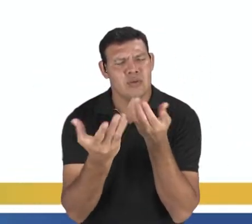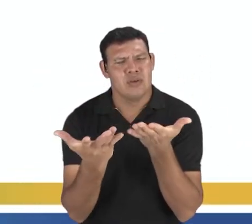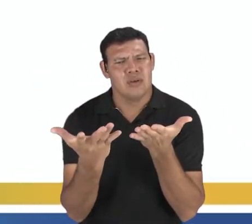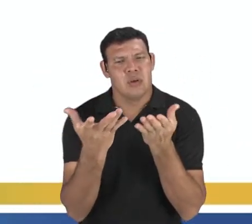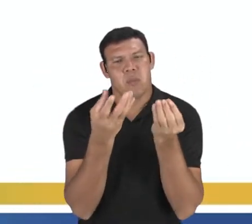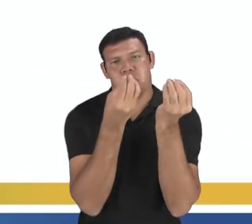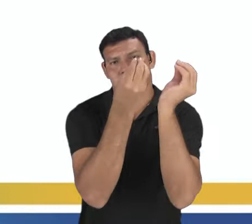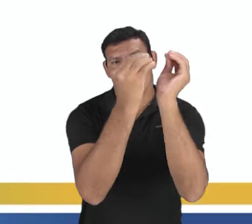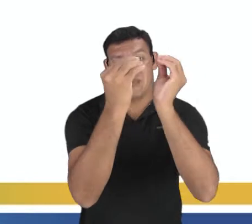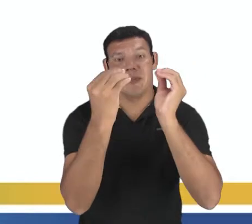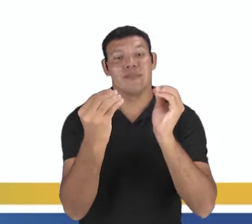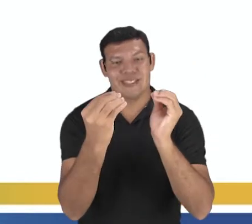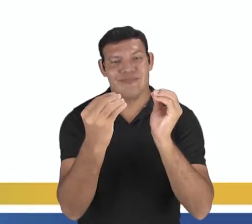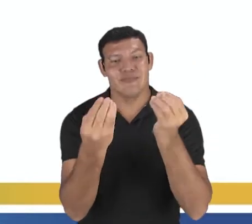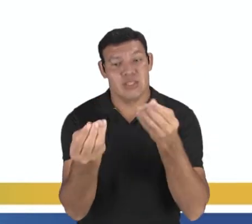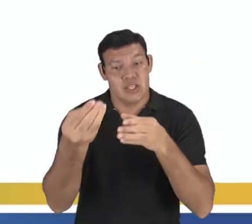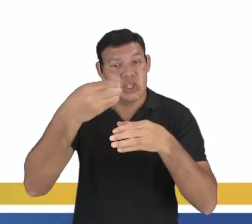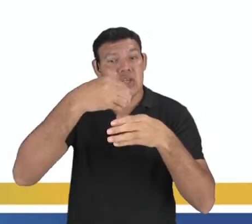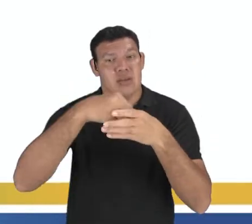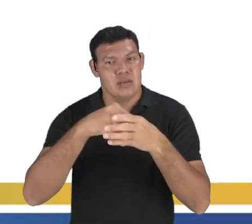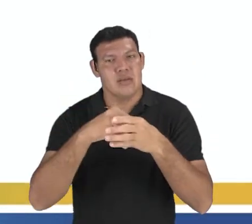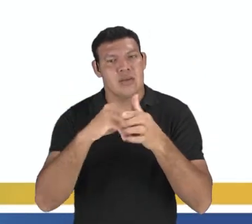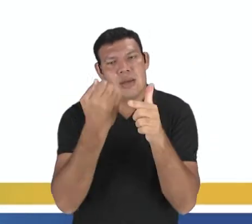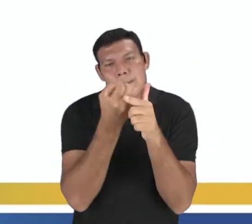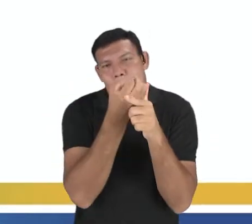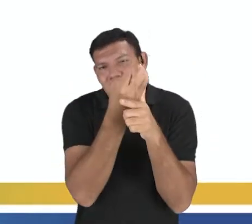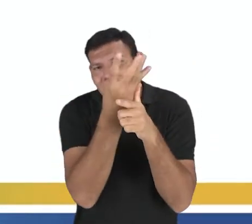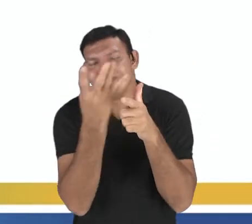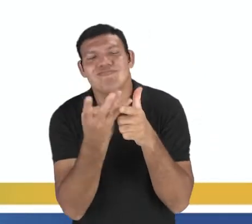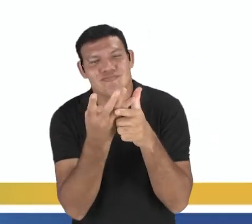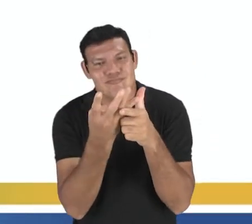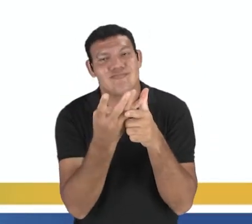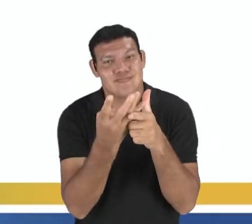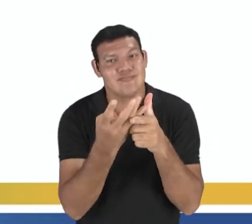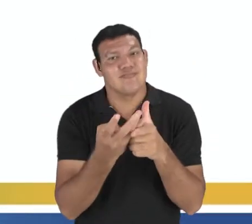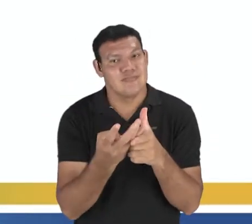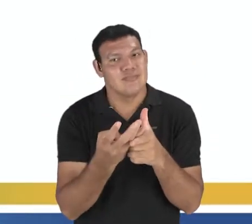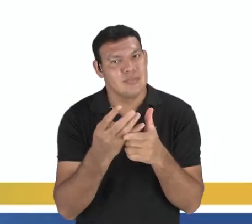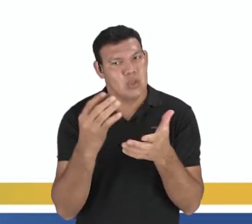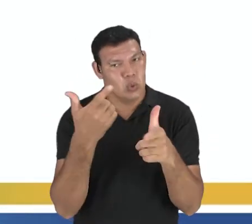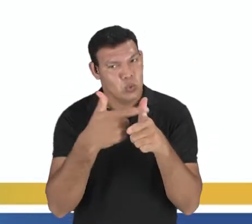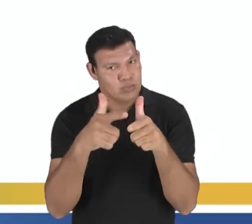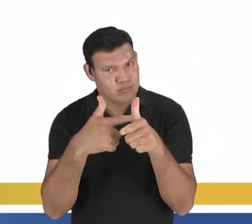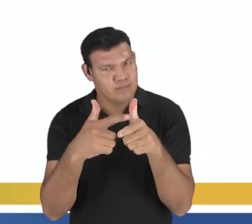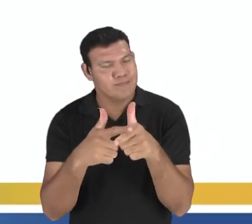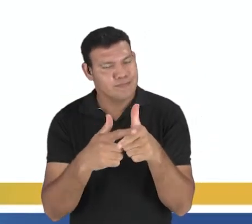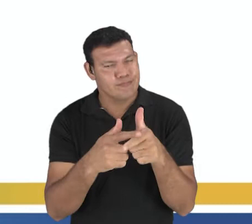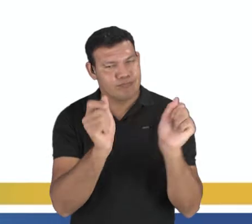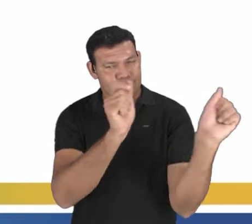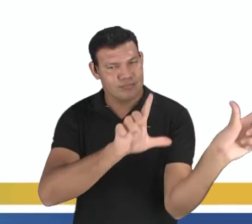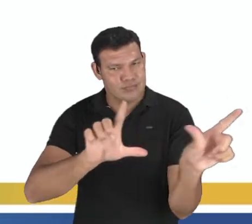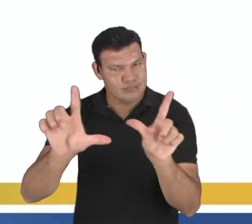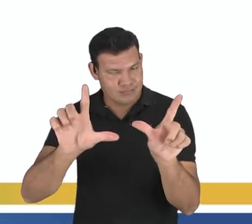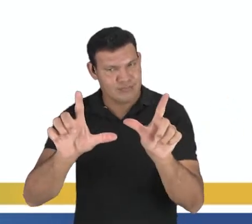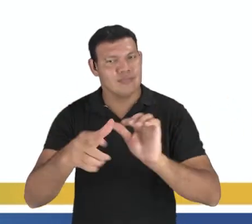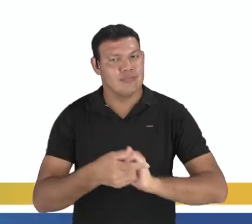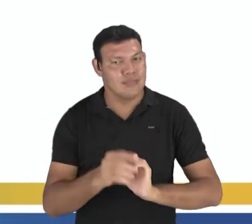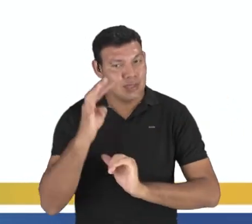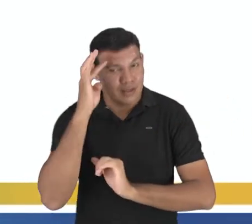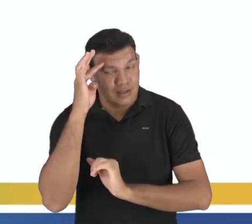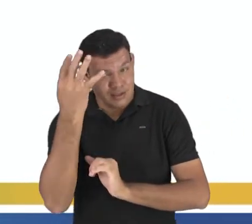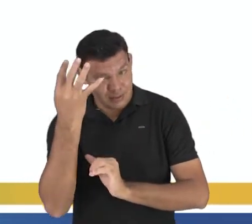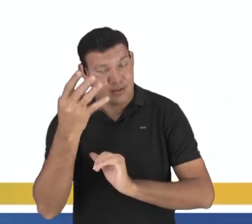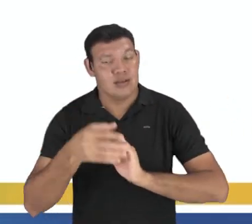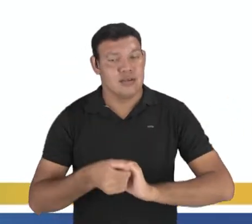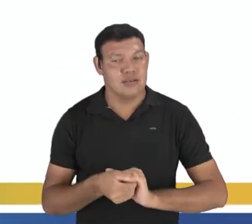isso nas expressões algébricas que vão advir dessa situação. Acompanhe comigo o nosso material e a